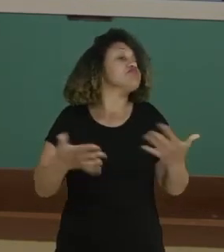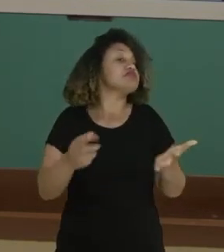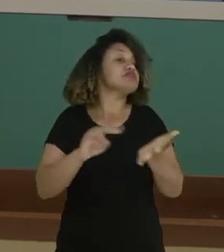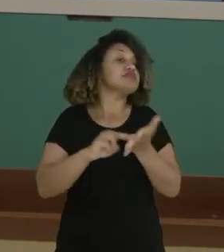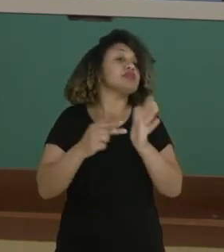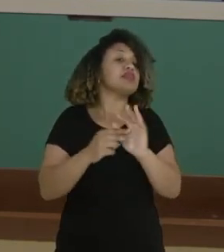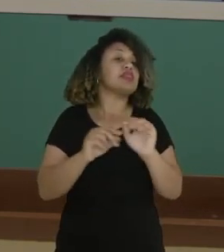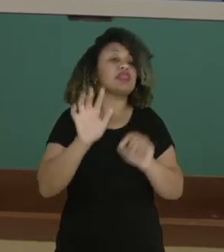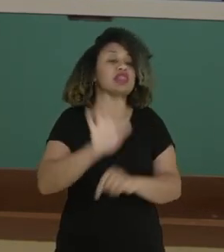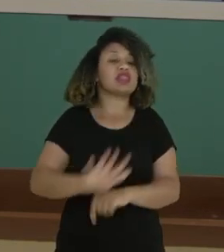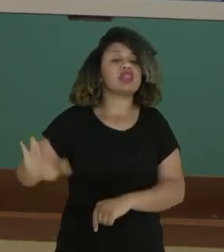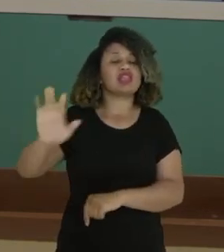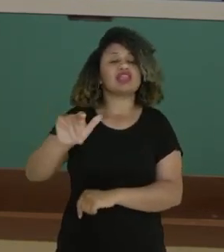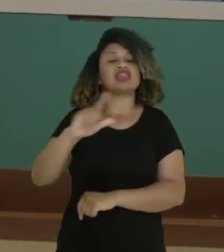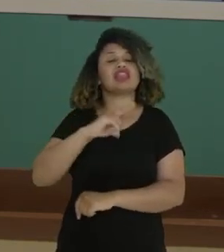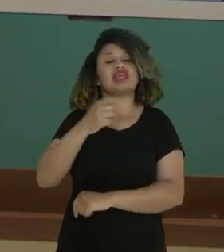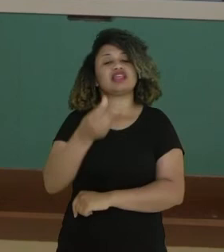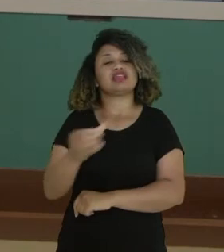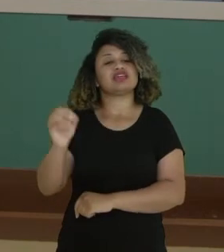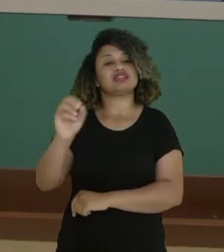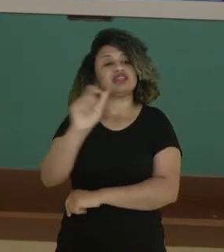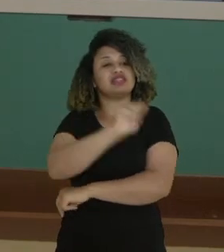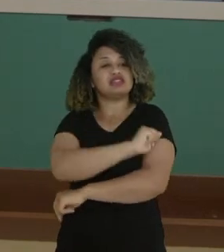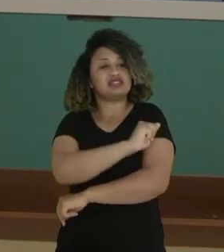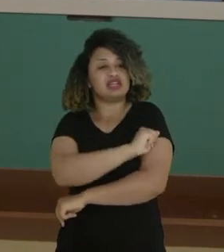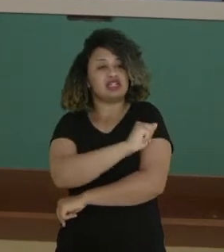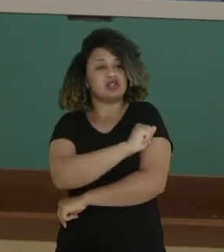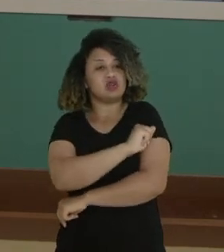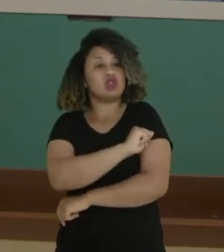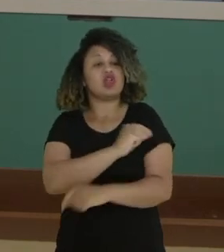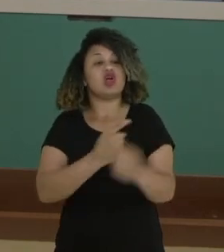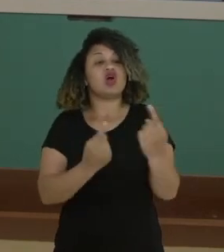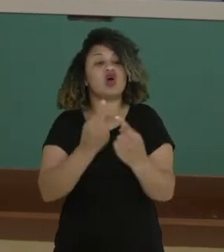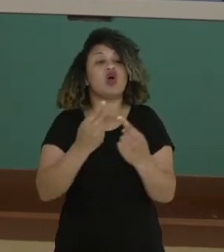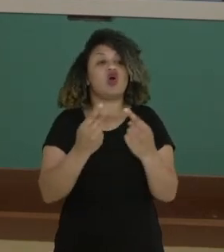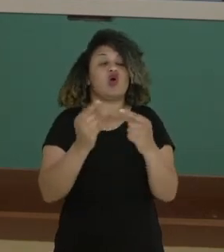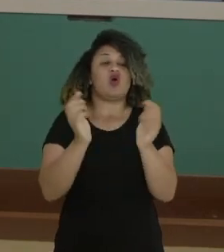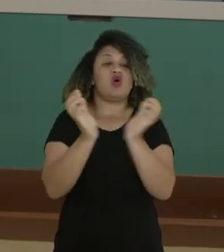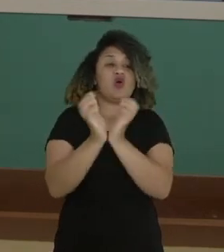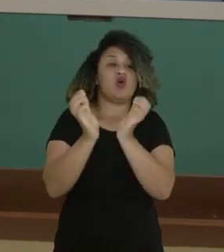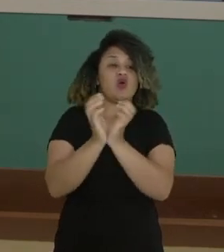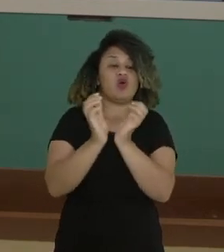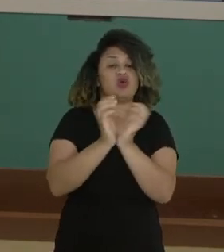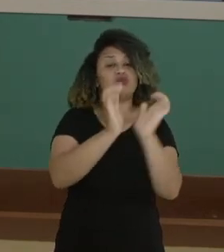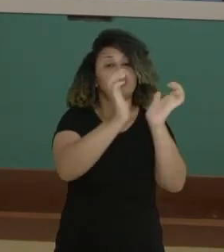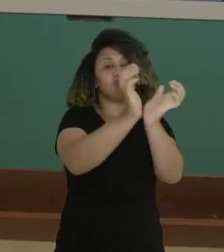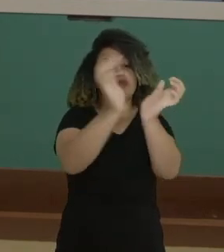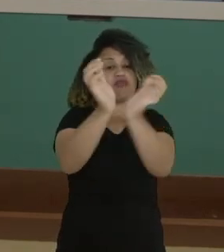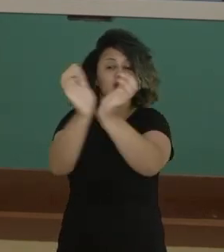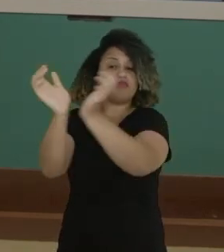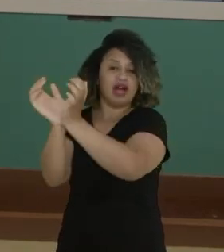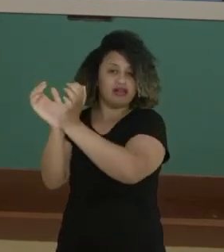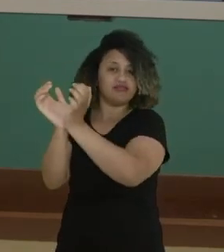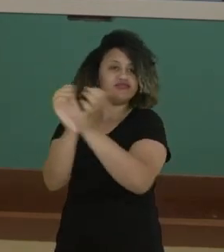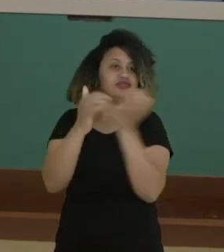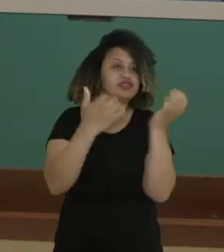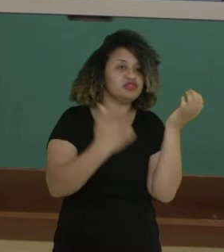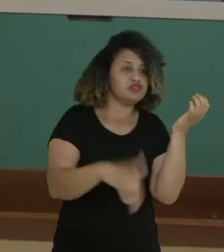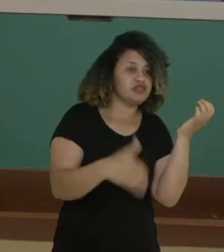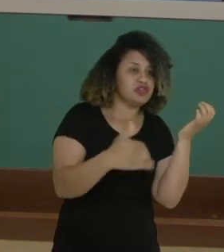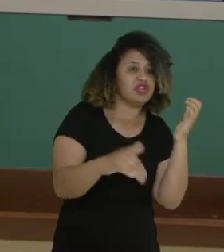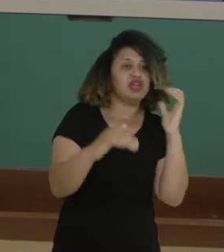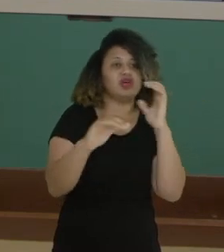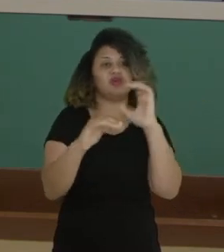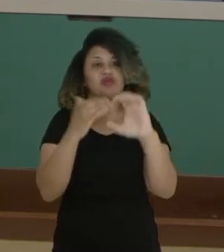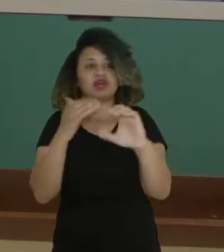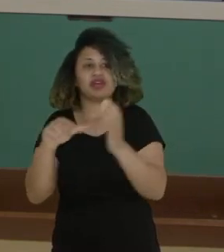ao todo são 60 alunos nessa turma, determine o número de estudantes de cada grupo. E agora, como faz